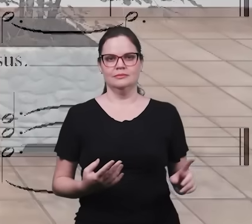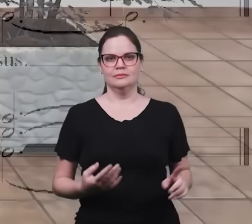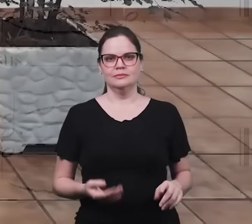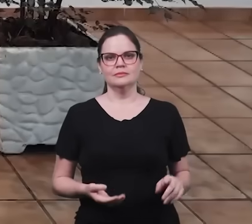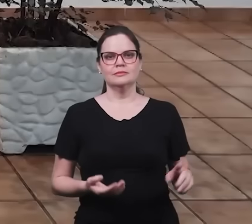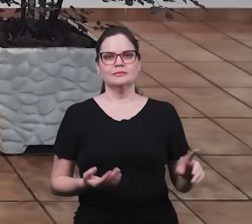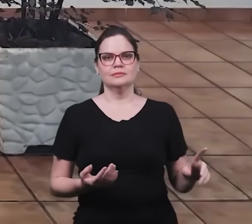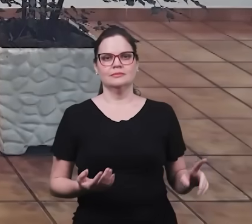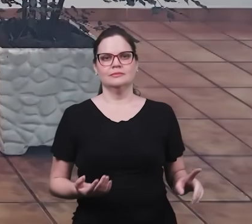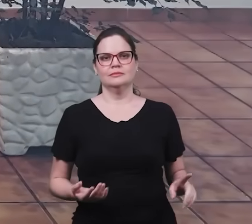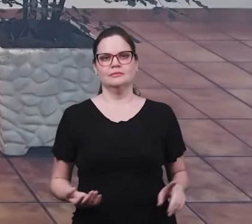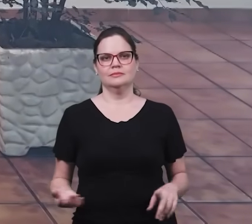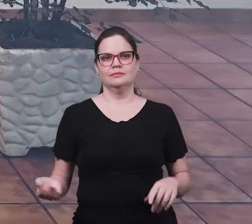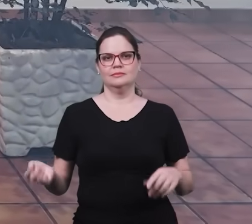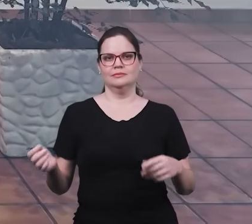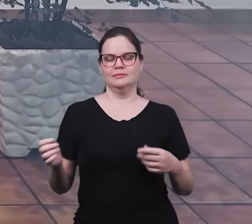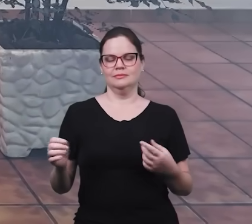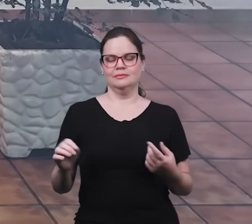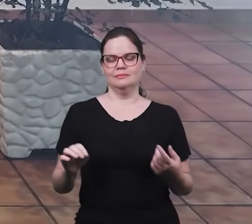Nesta